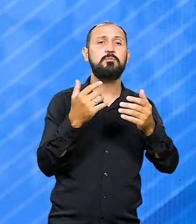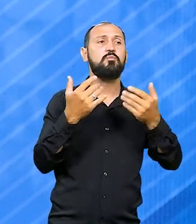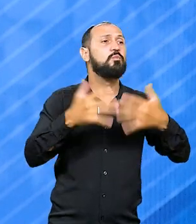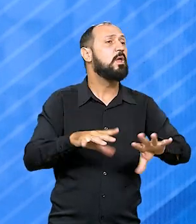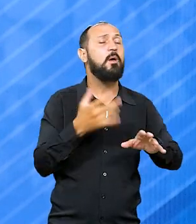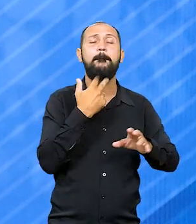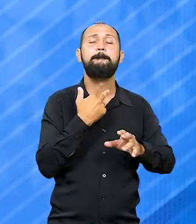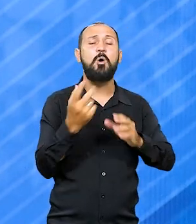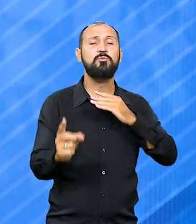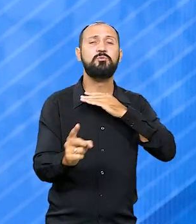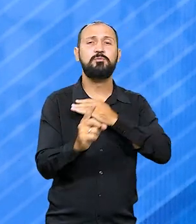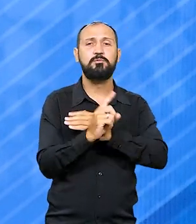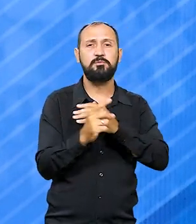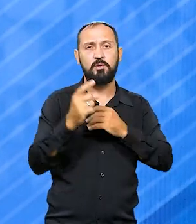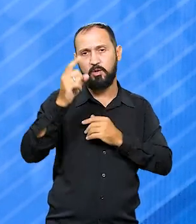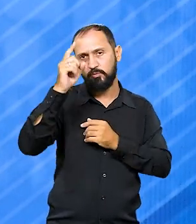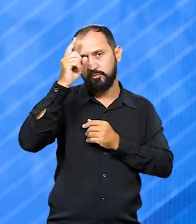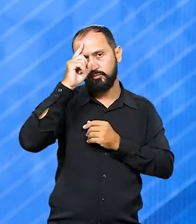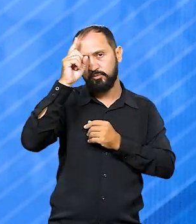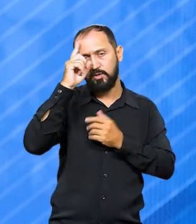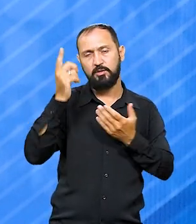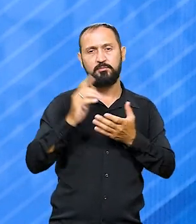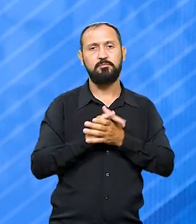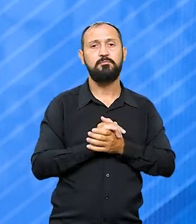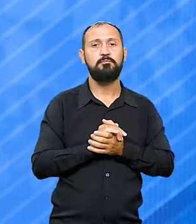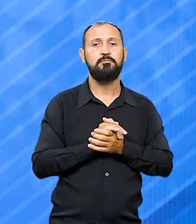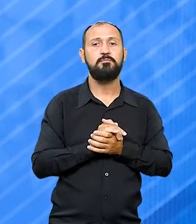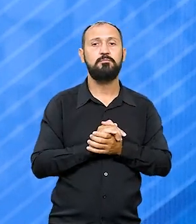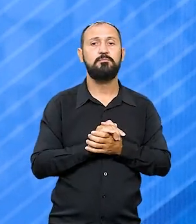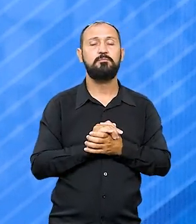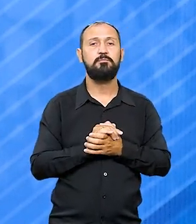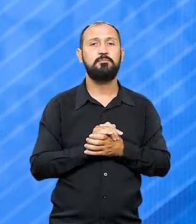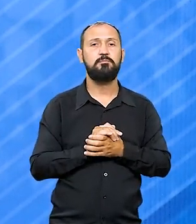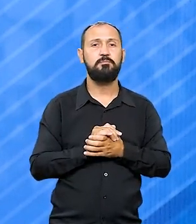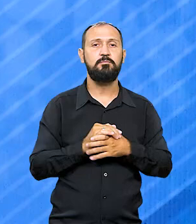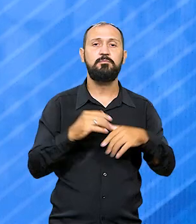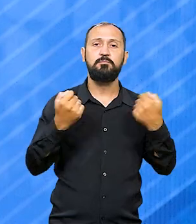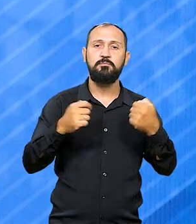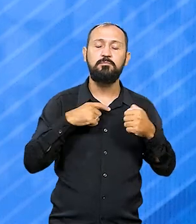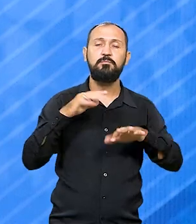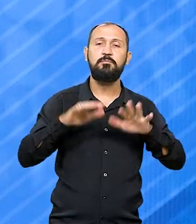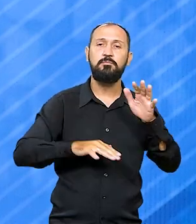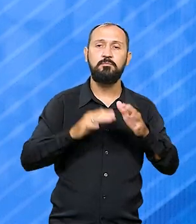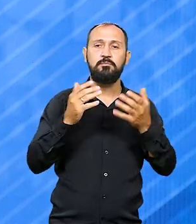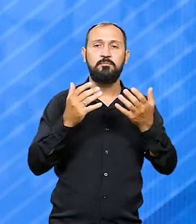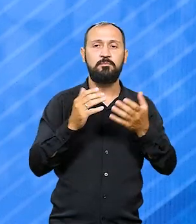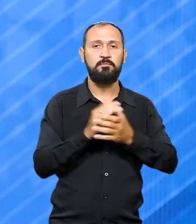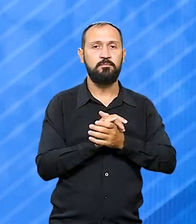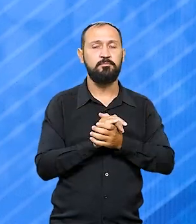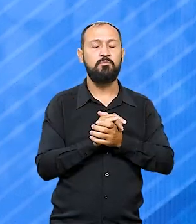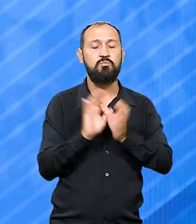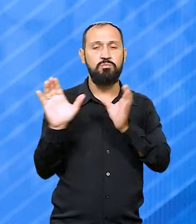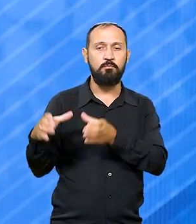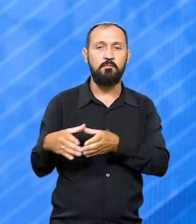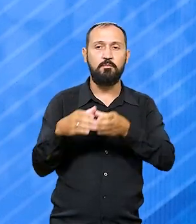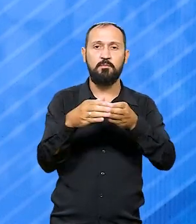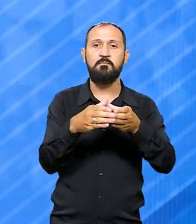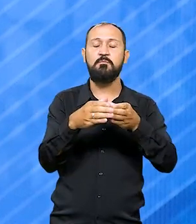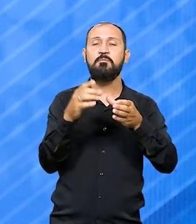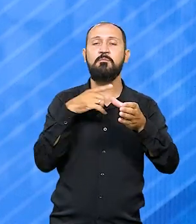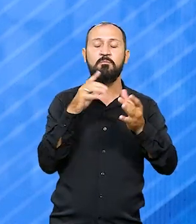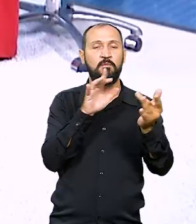não deixam atender o cliente, então são demandas diárias que dependem de uma de